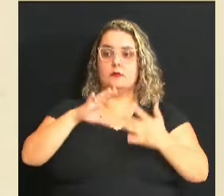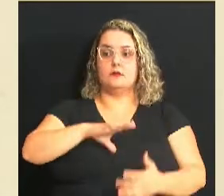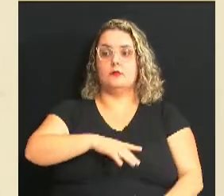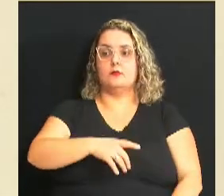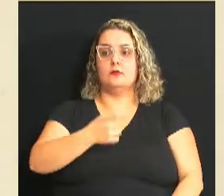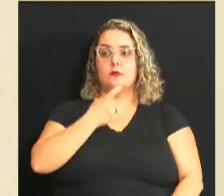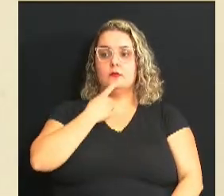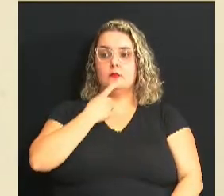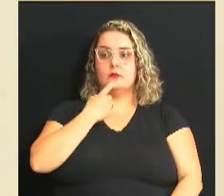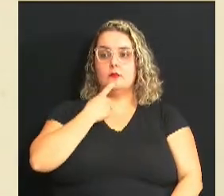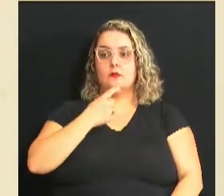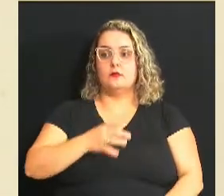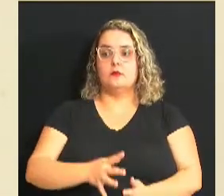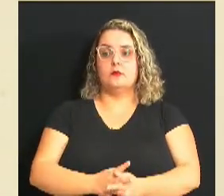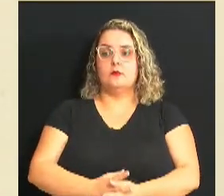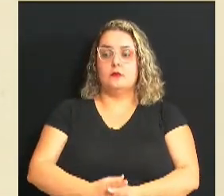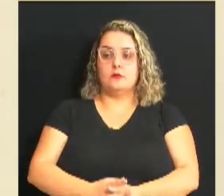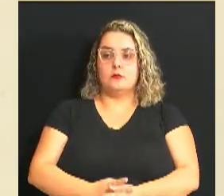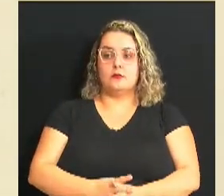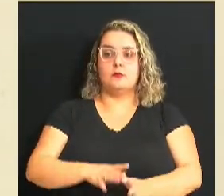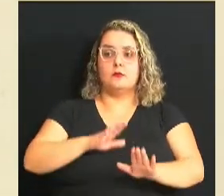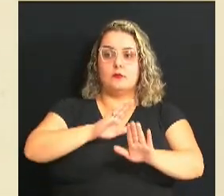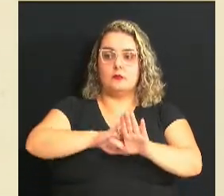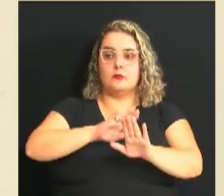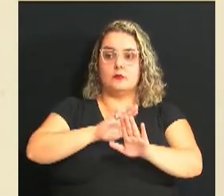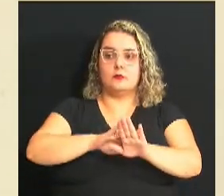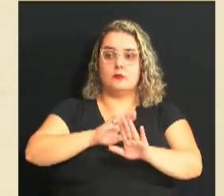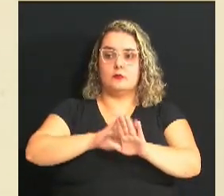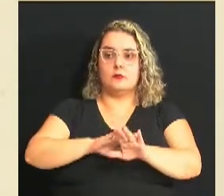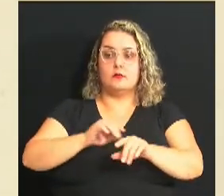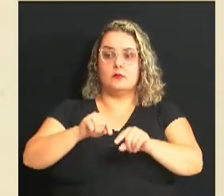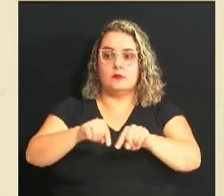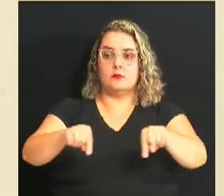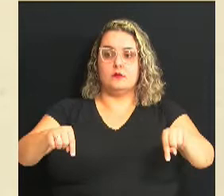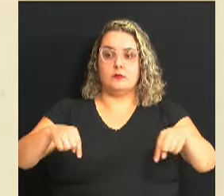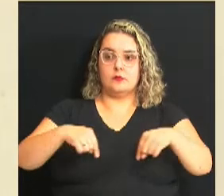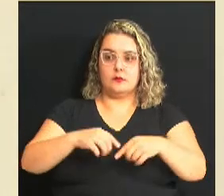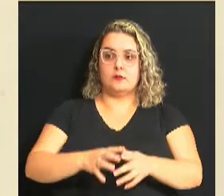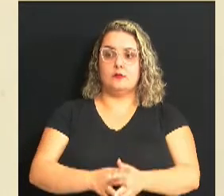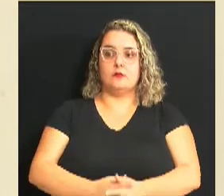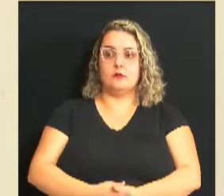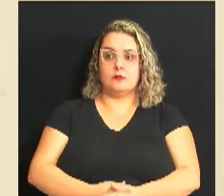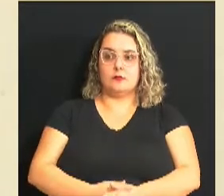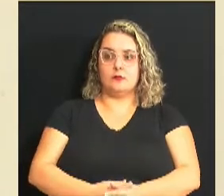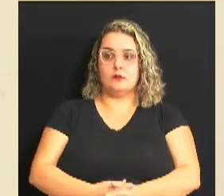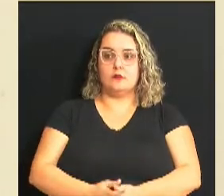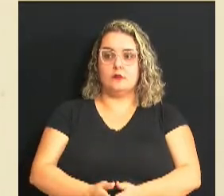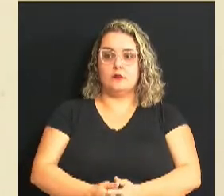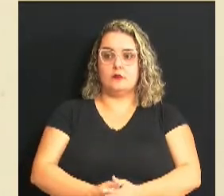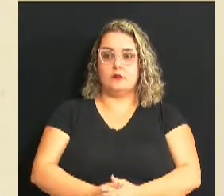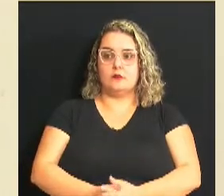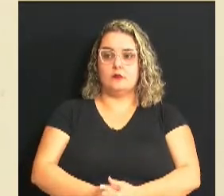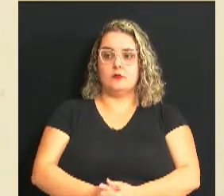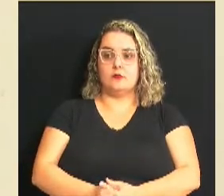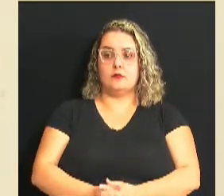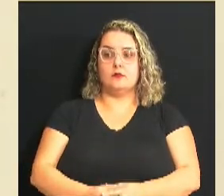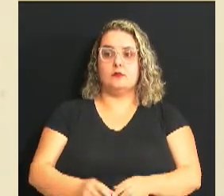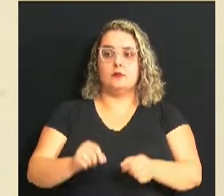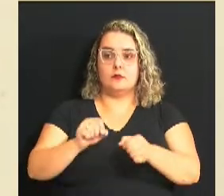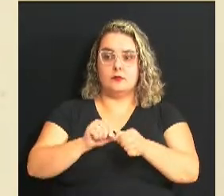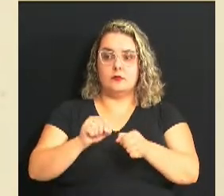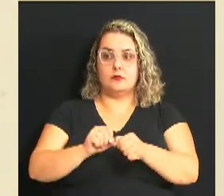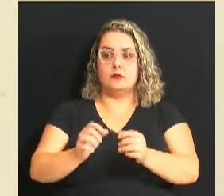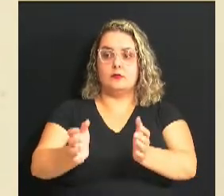no município, né, a função que cumprem essas salas, e como sempre nós temos feito aqui na Comissão